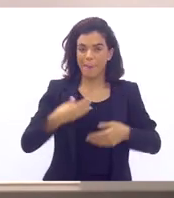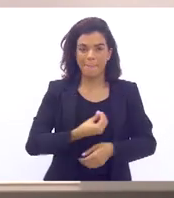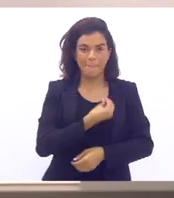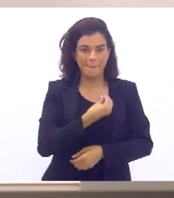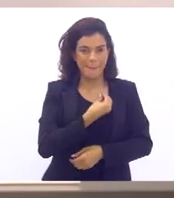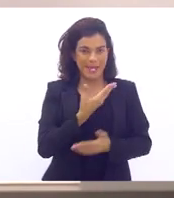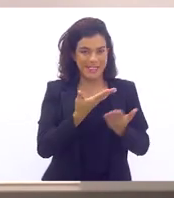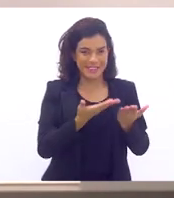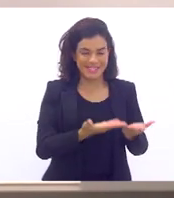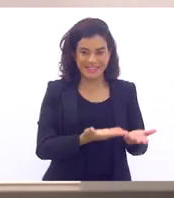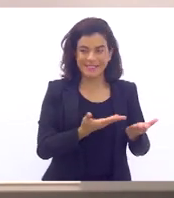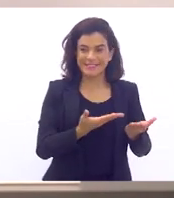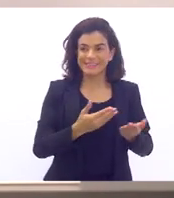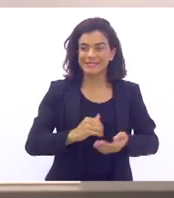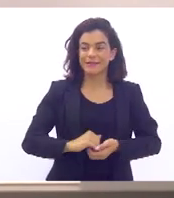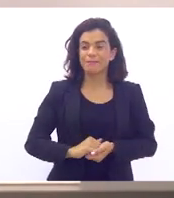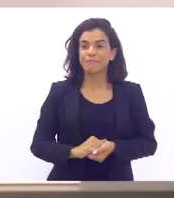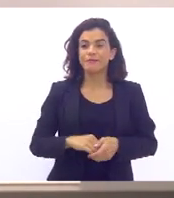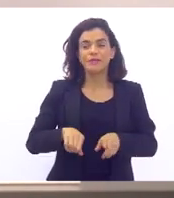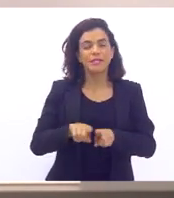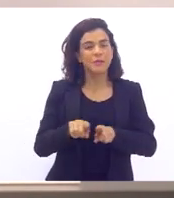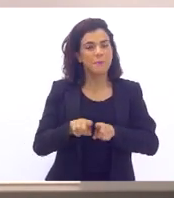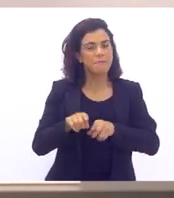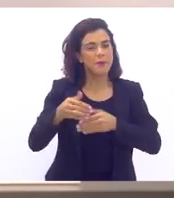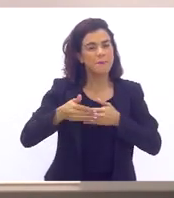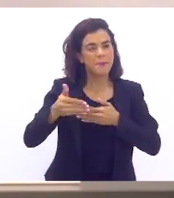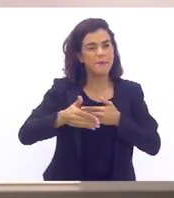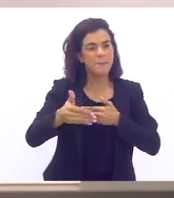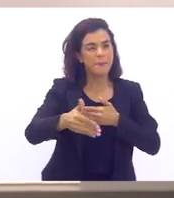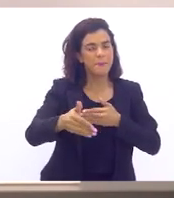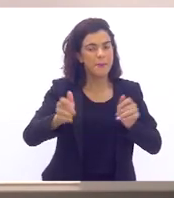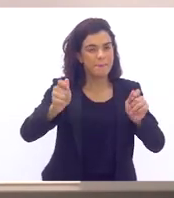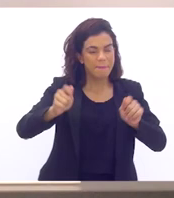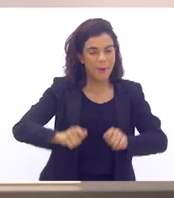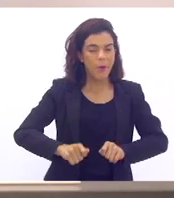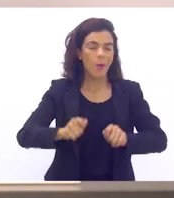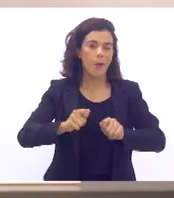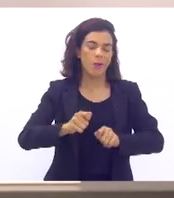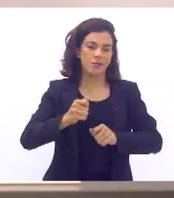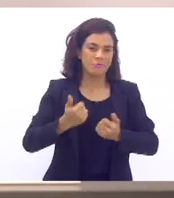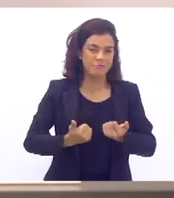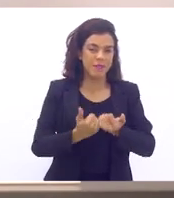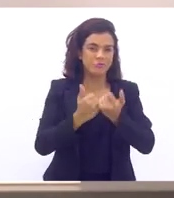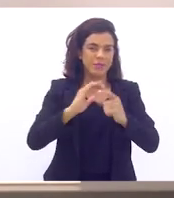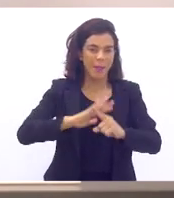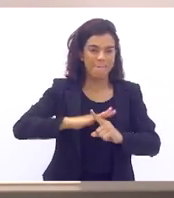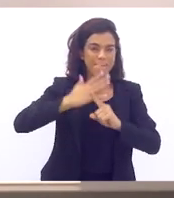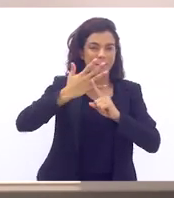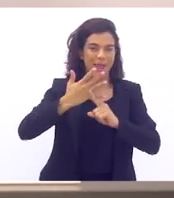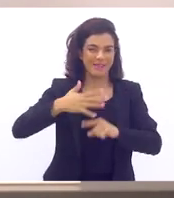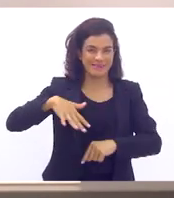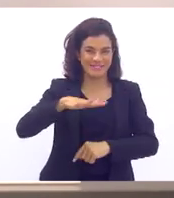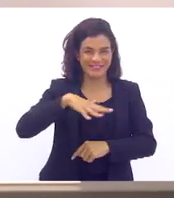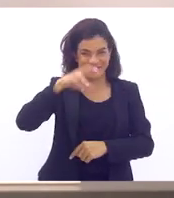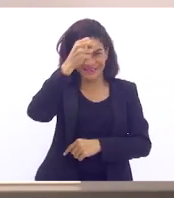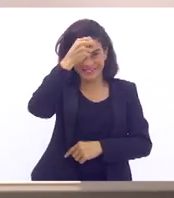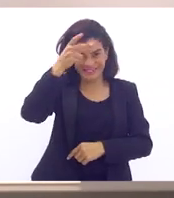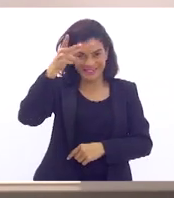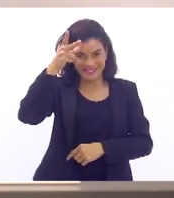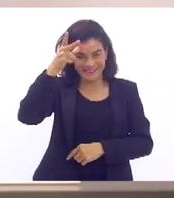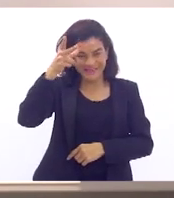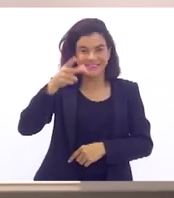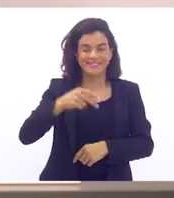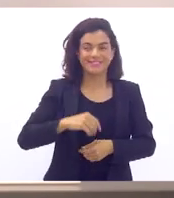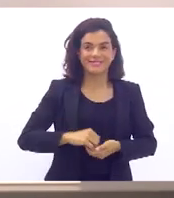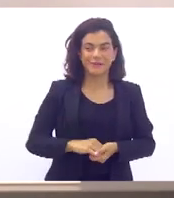que sei que em breve poderá fazer ainda muito mais no âmbito Municipal do Rio de Janeiro assim como o Rodrigo também que eu vou chamar agora